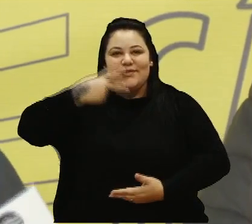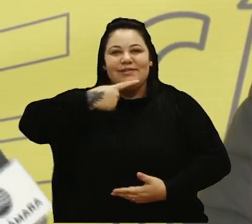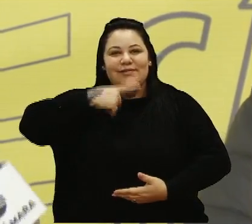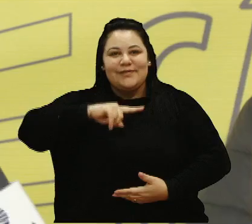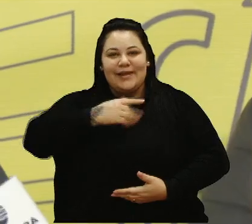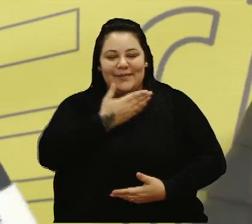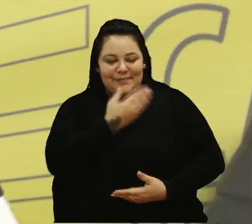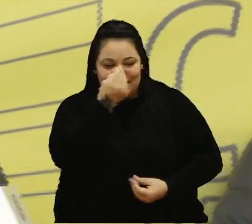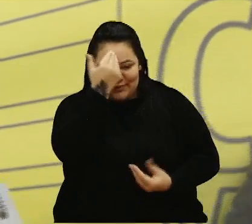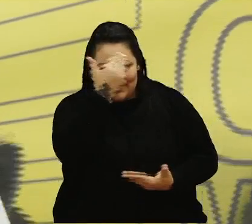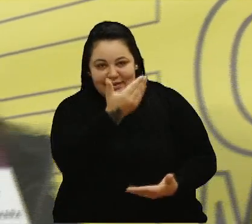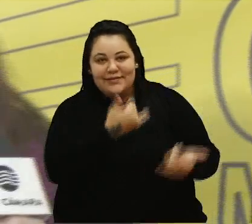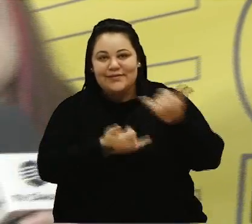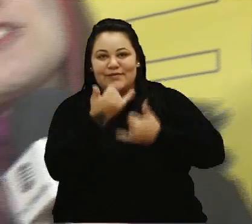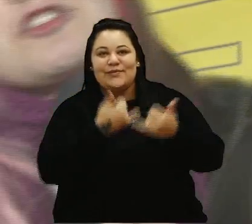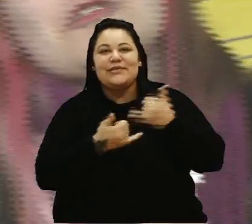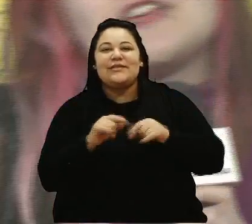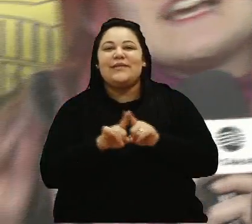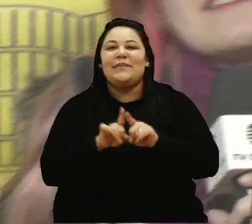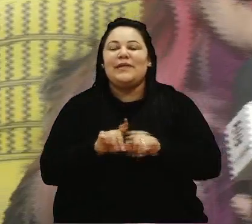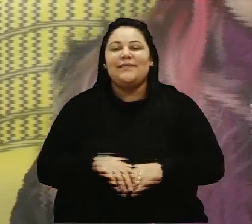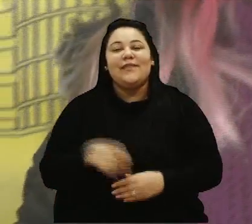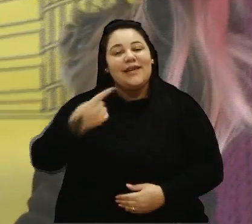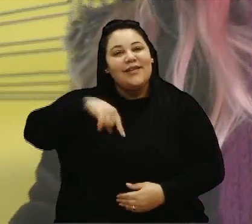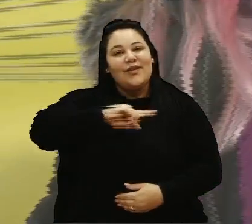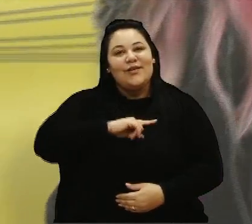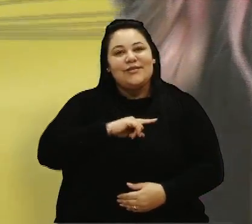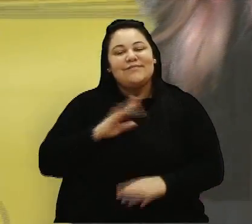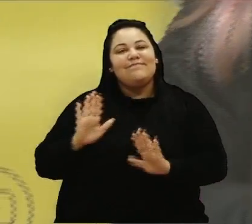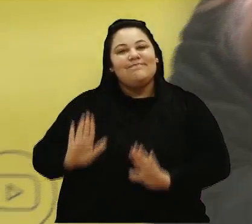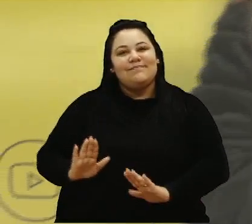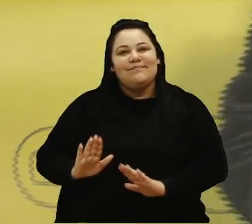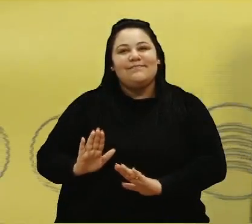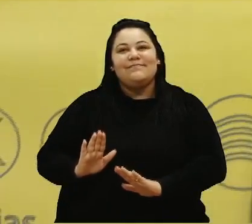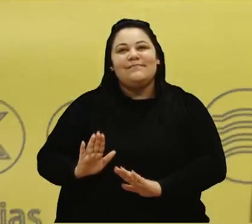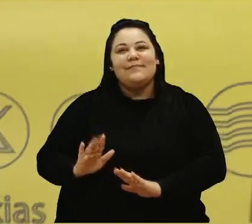obrigada pelas informações. E a gente fica, então, por aqui. Eu fico aqui.